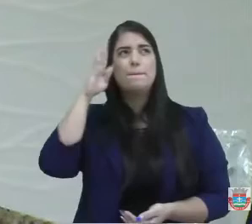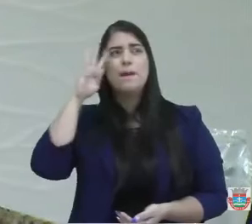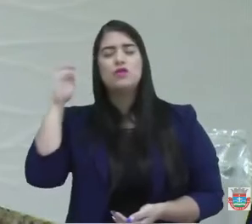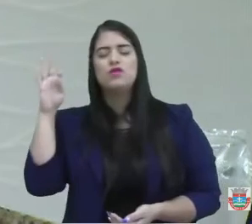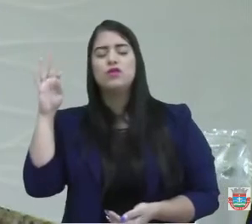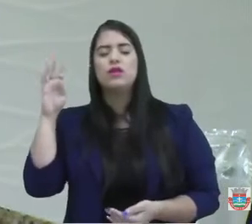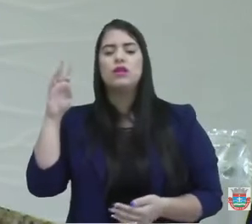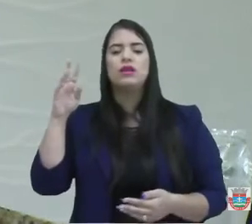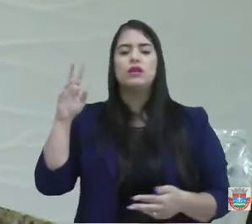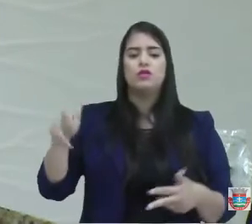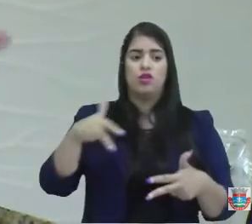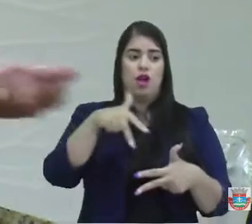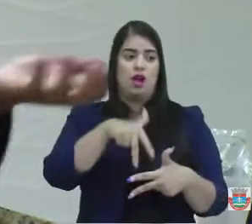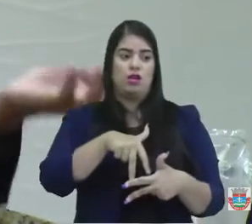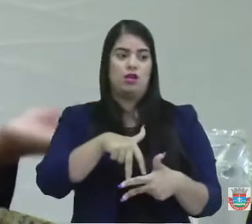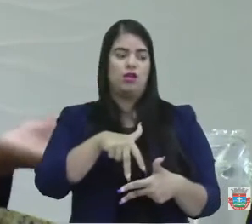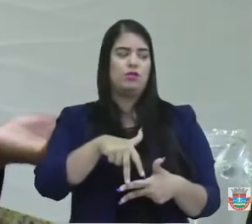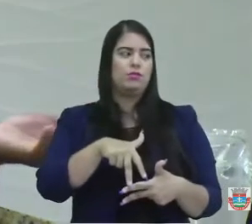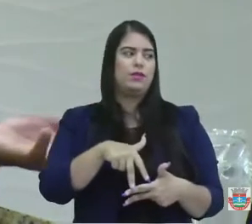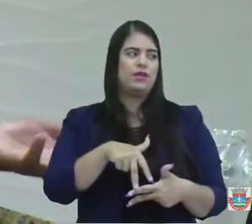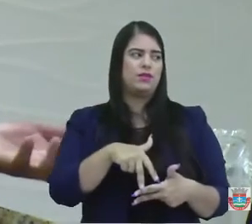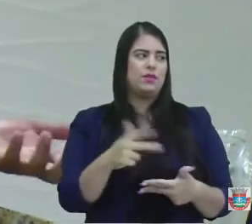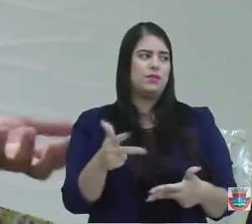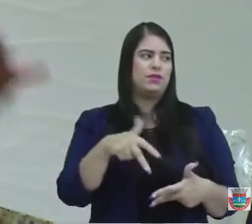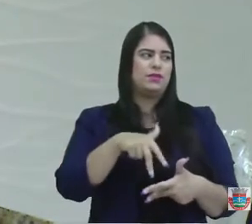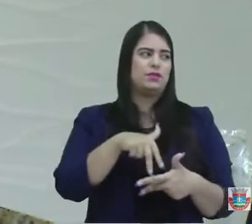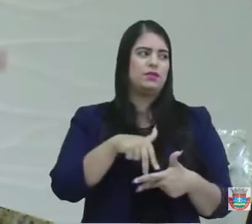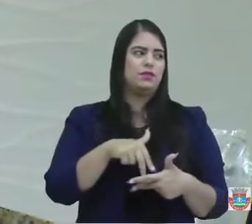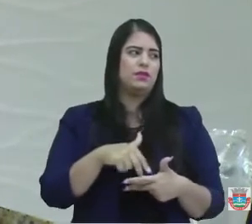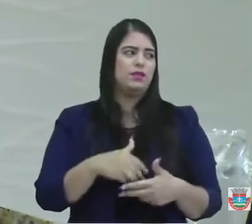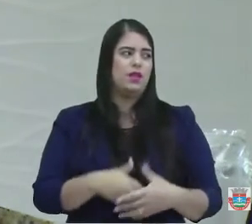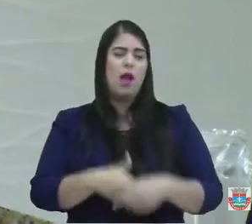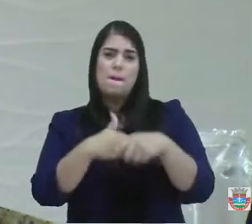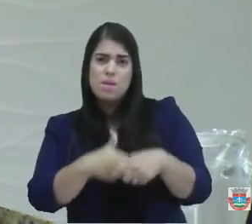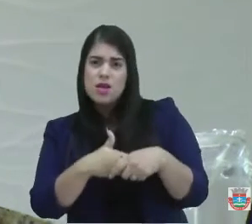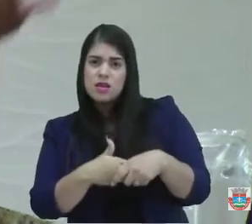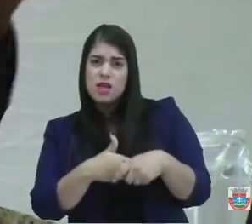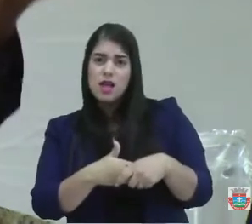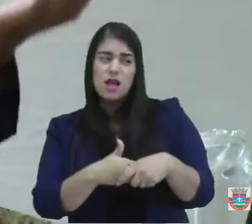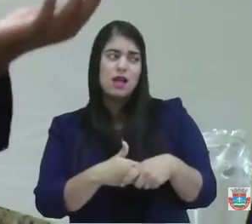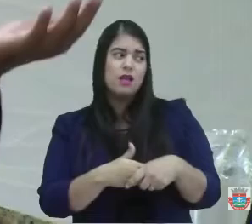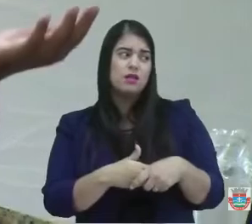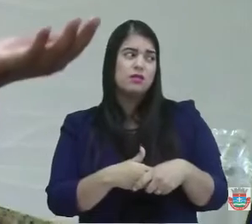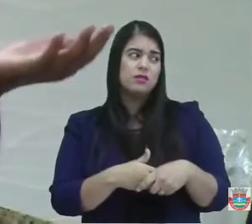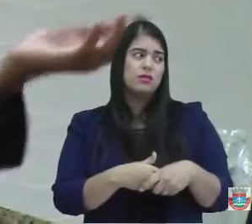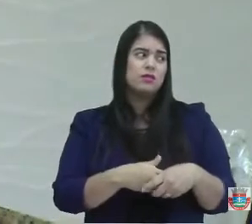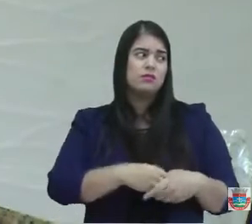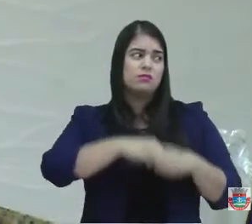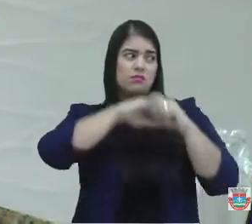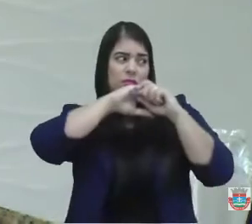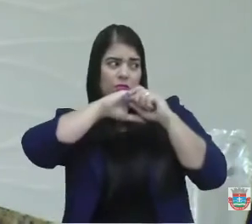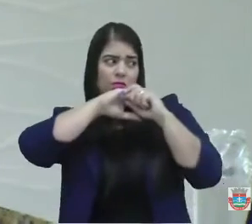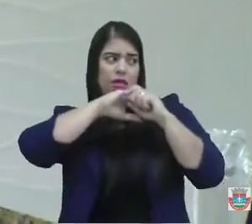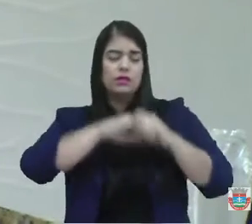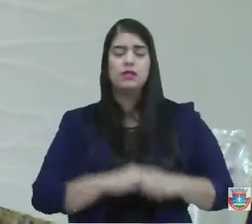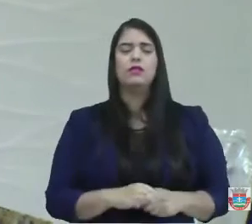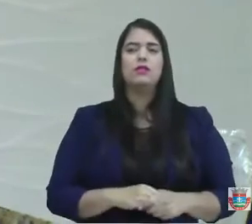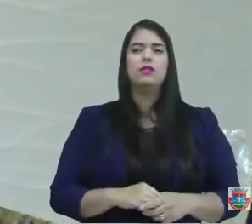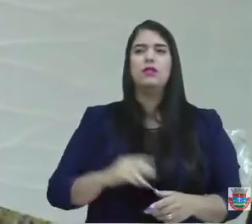Ócio, meu pai é o Ócio, meu pai é Débora, meu pai é Zé do Banco, meu pai é Bolacha, meu pai nele